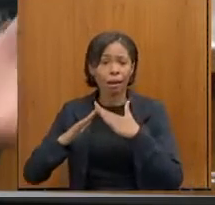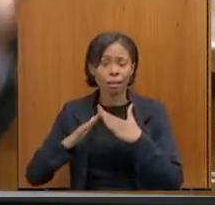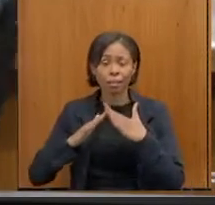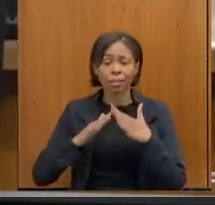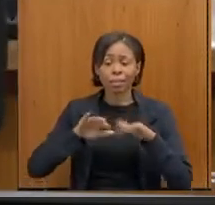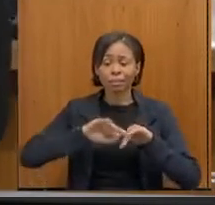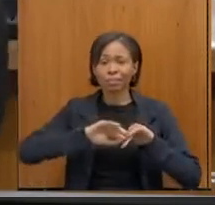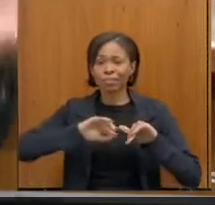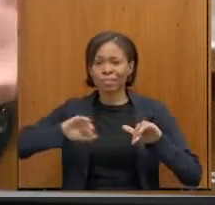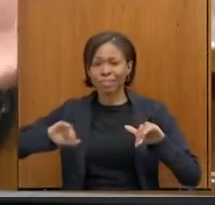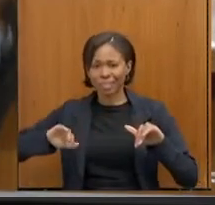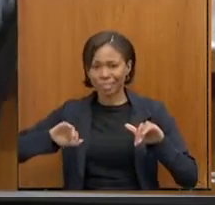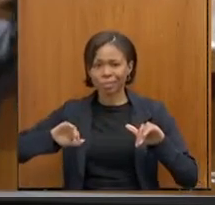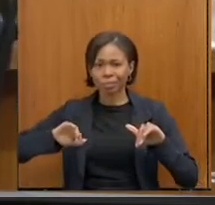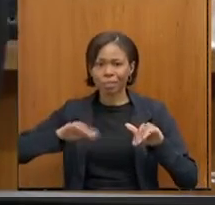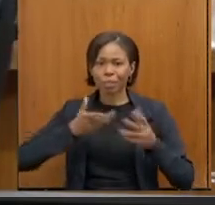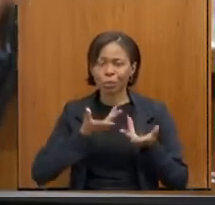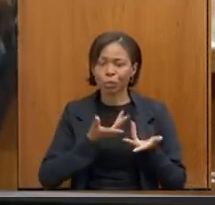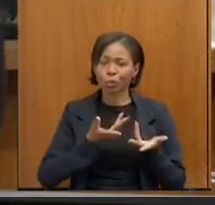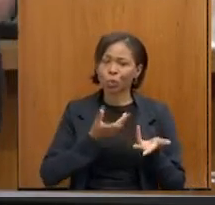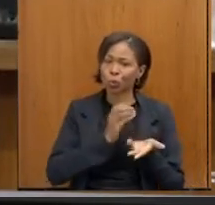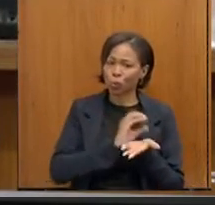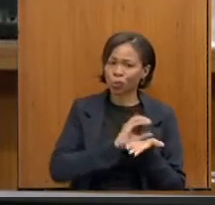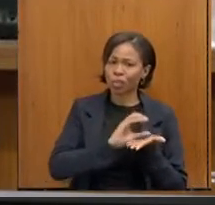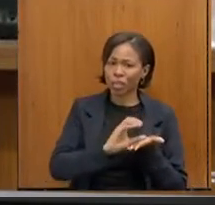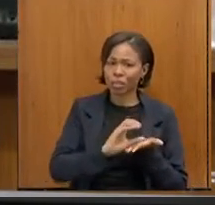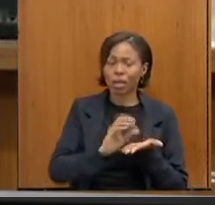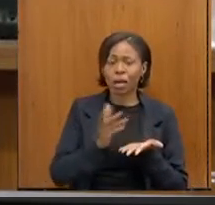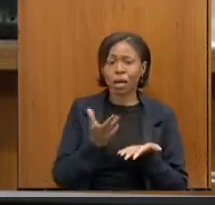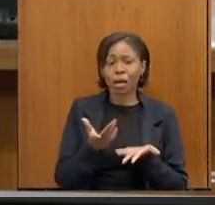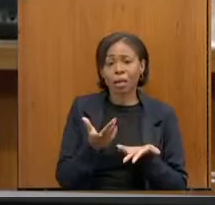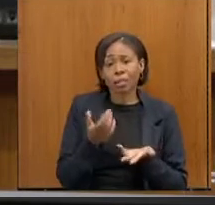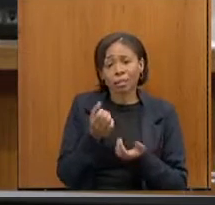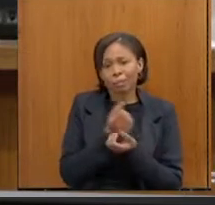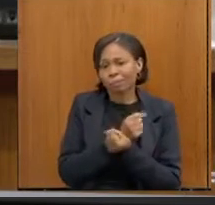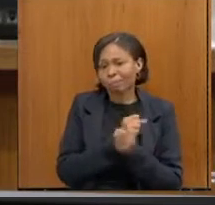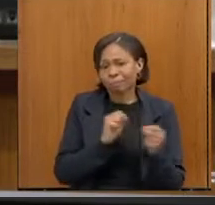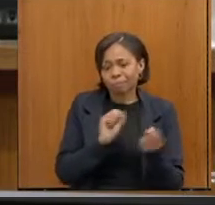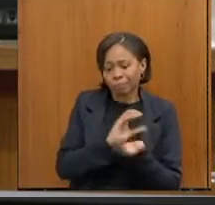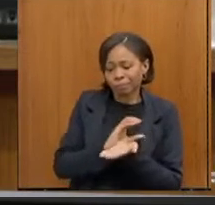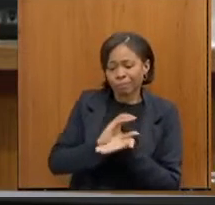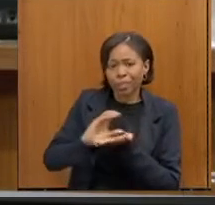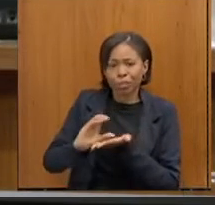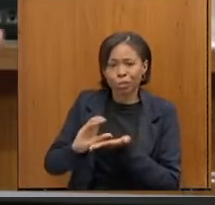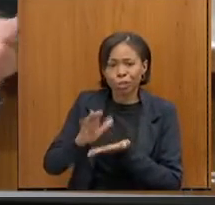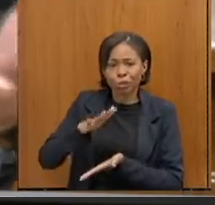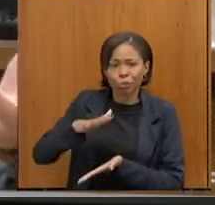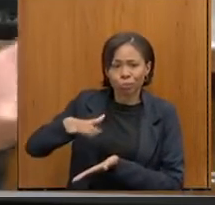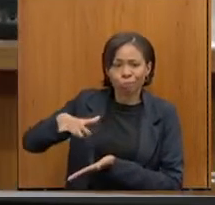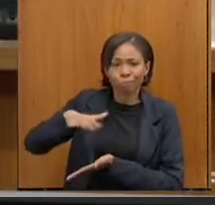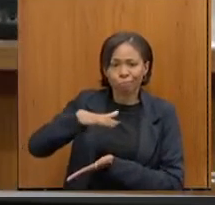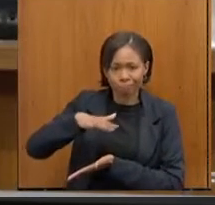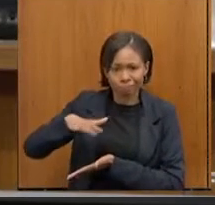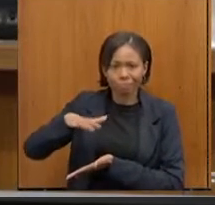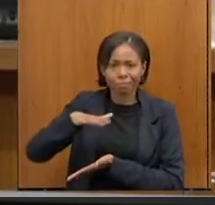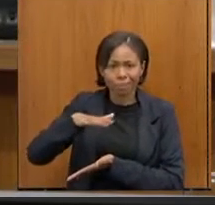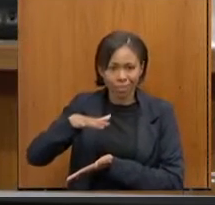que também impede de investimentos sigam para aquela localidade e que é o